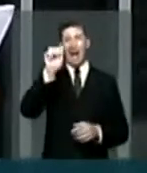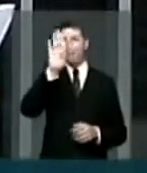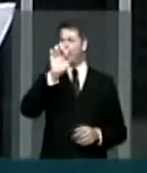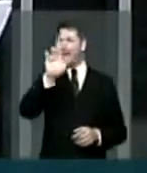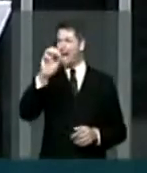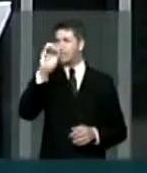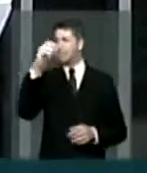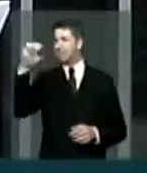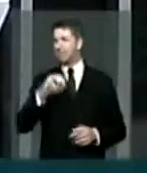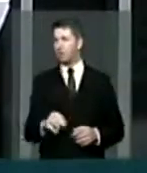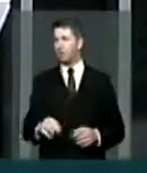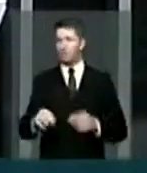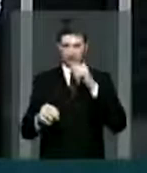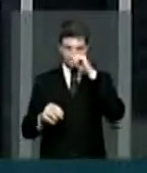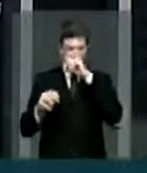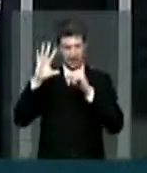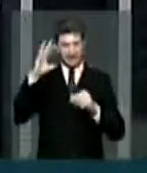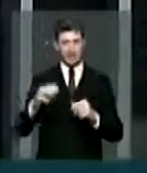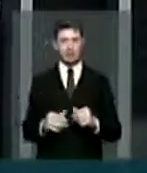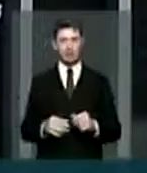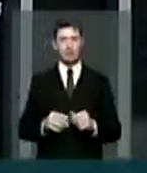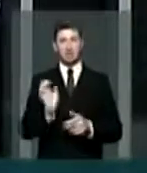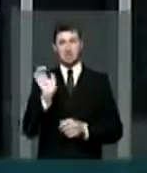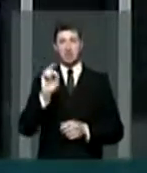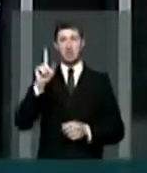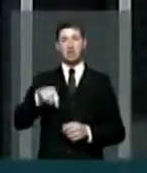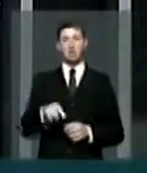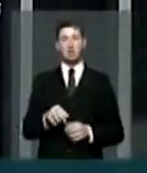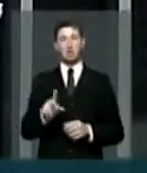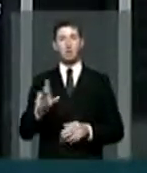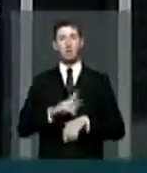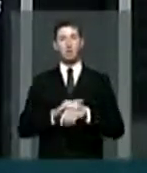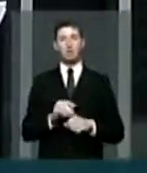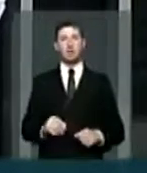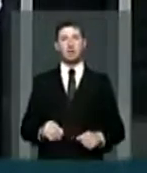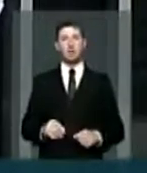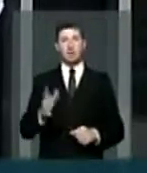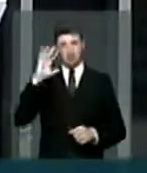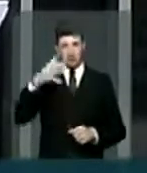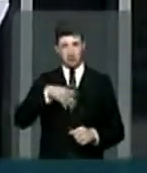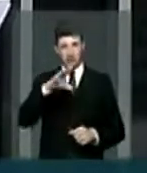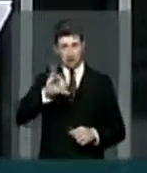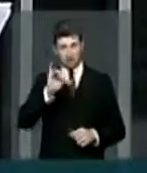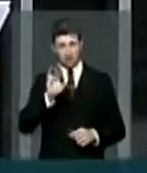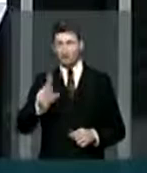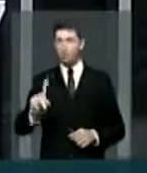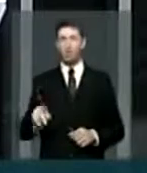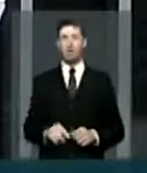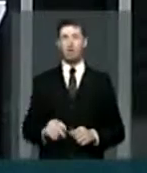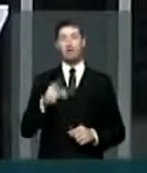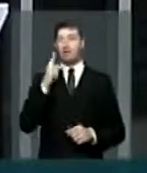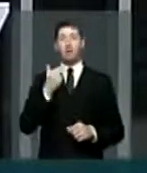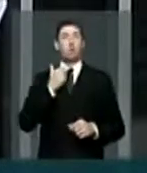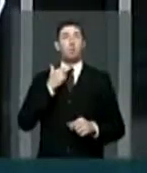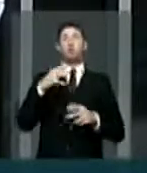aberração a decisão de desclassificar o homossexualismo como não doença. Não foi uma decisão científica, ou seja, não se pode alegar no